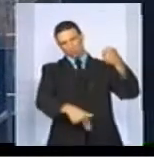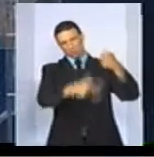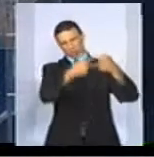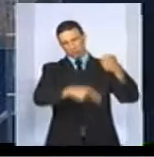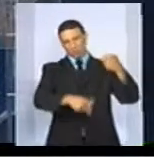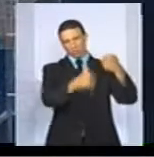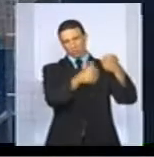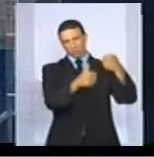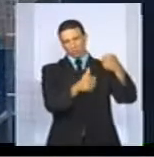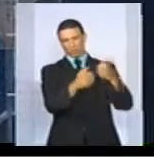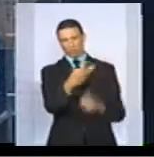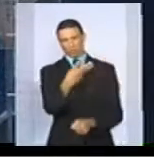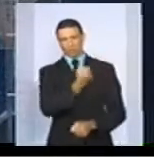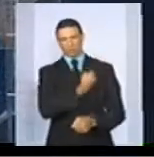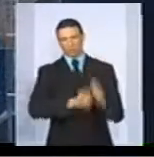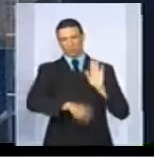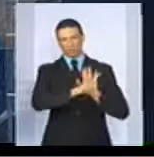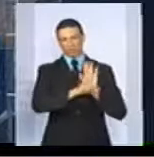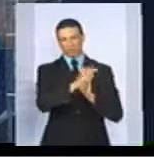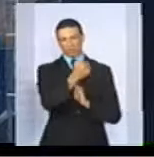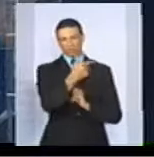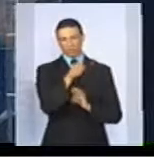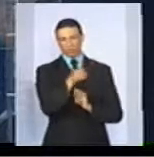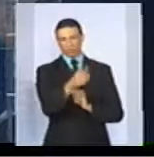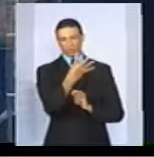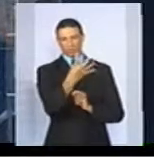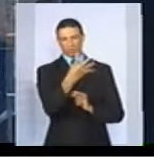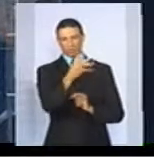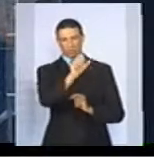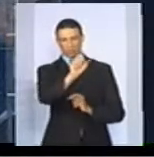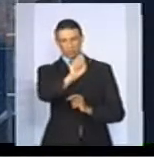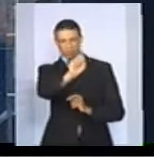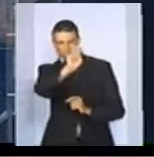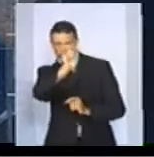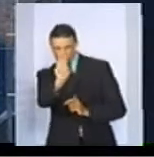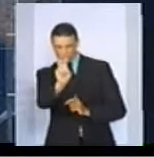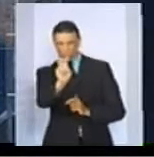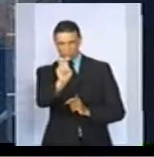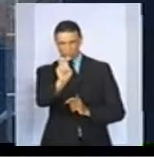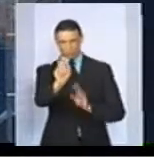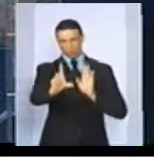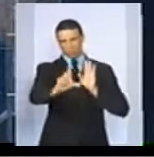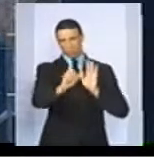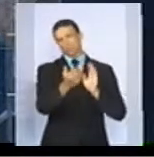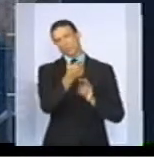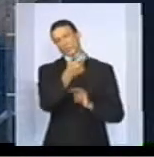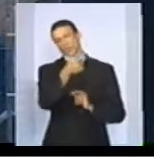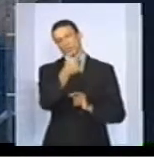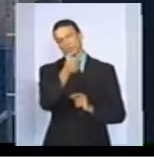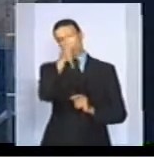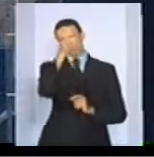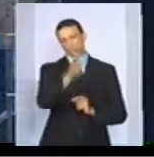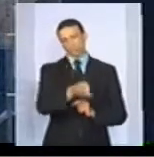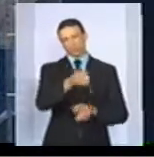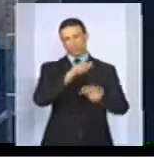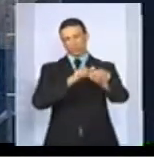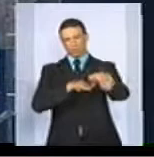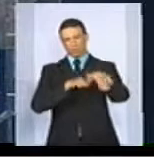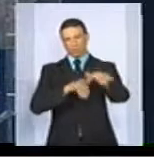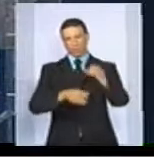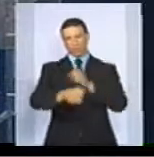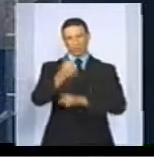37 da lei número 12485 de 12 de setembro de